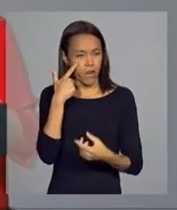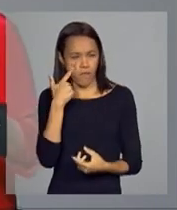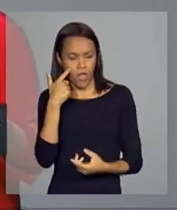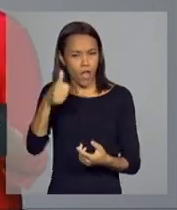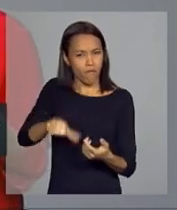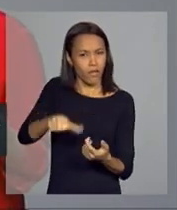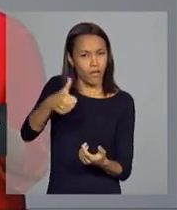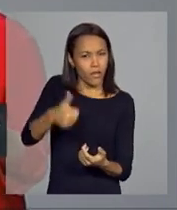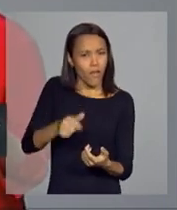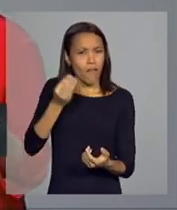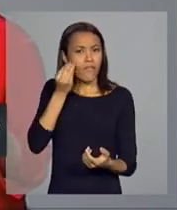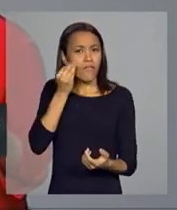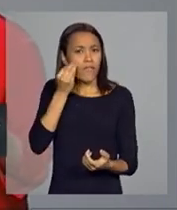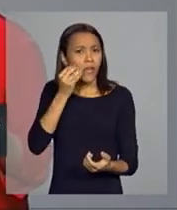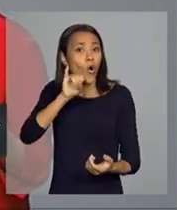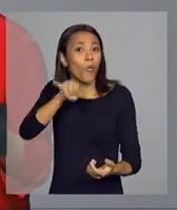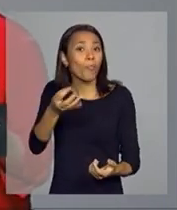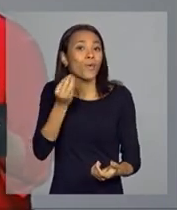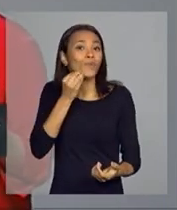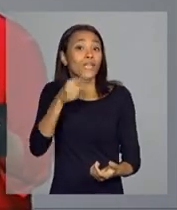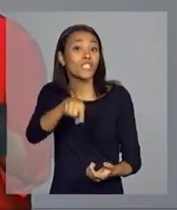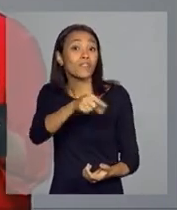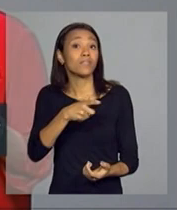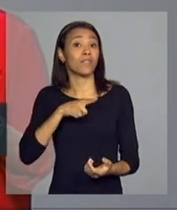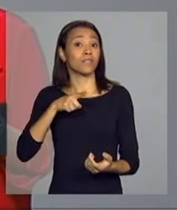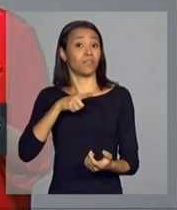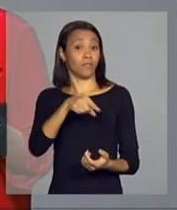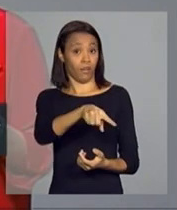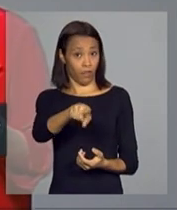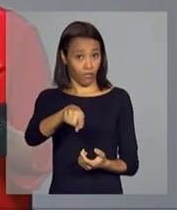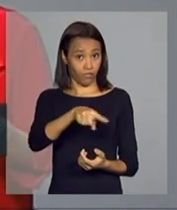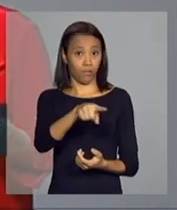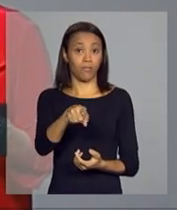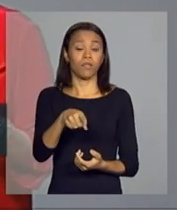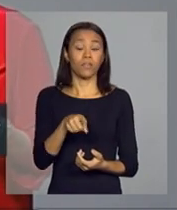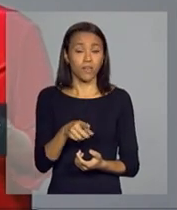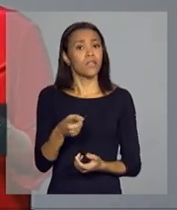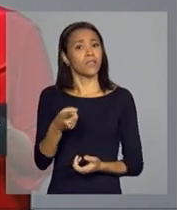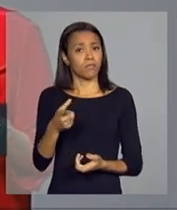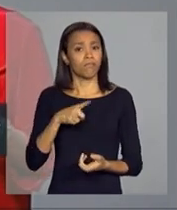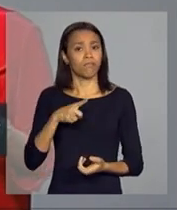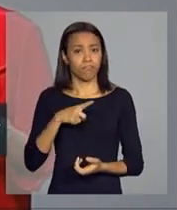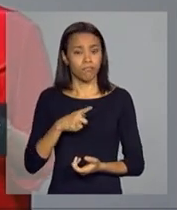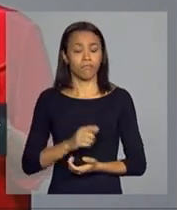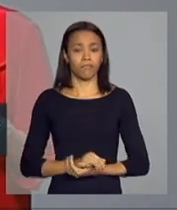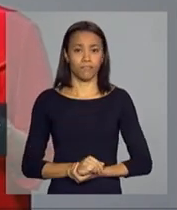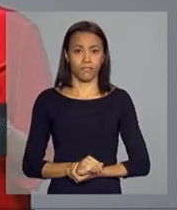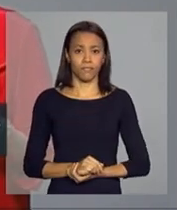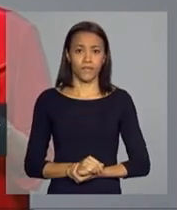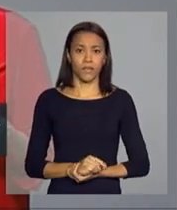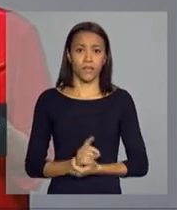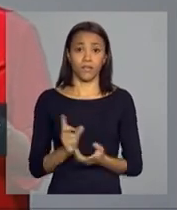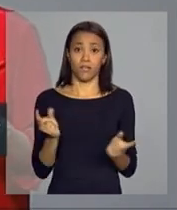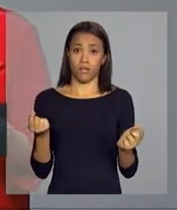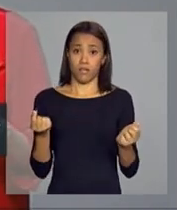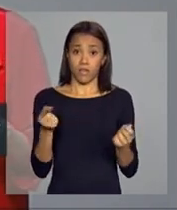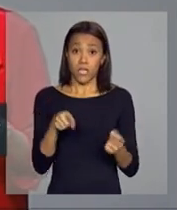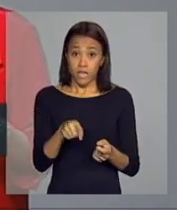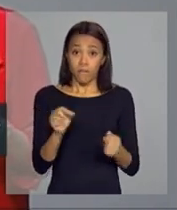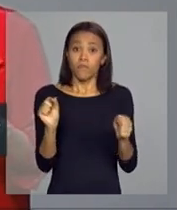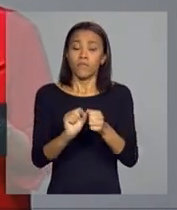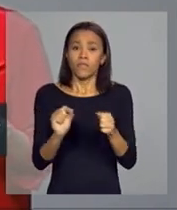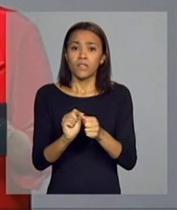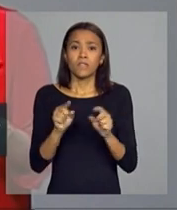ver as oportunidades que vocês tenham e que vocês têm e fazer